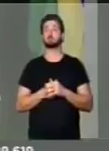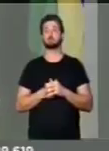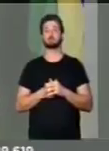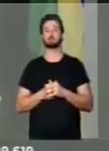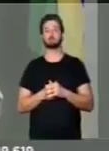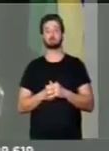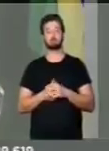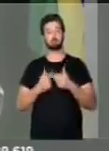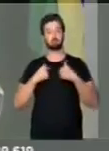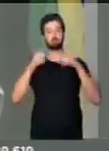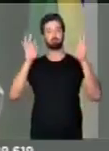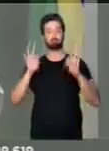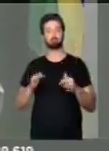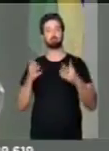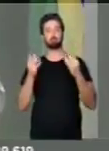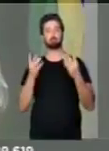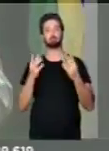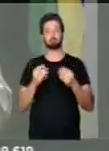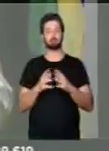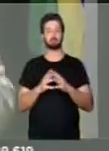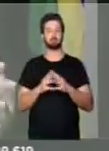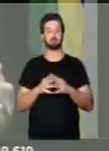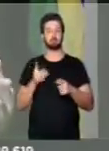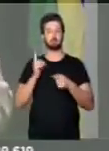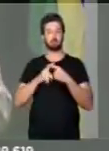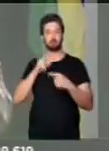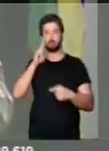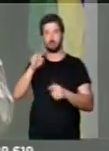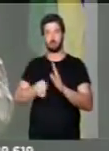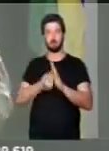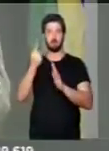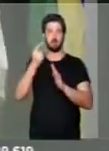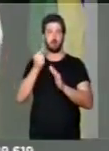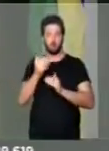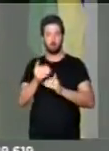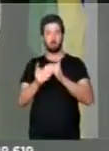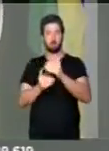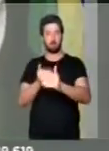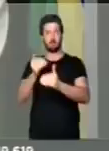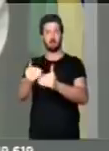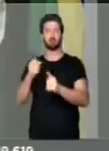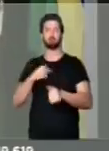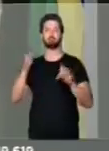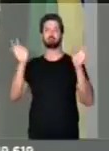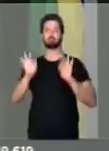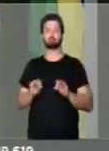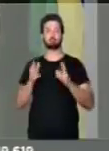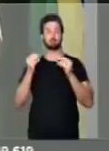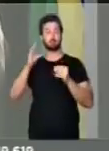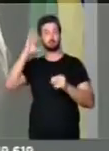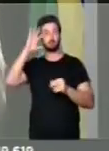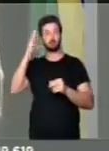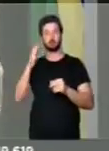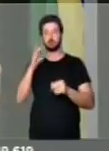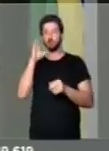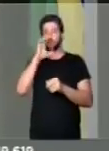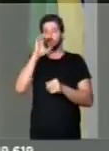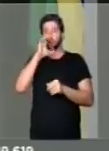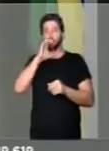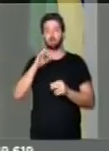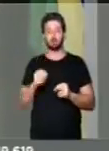fico muito contente em ver esse primeiro passo. Fico muito feliz com a solução